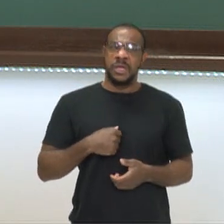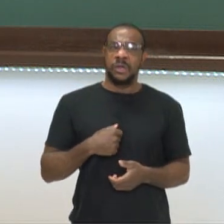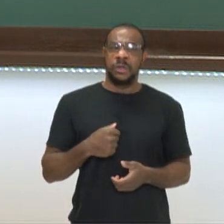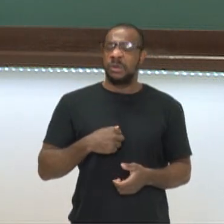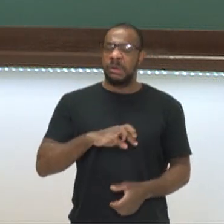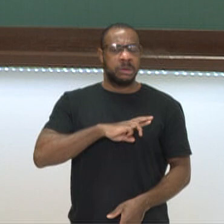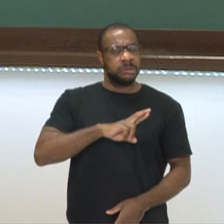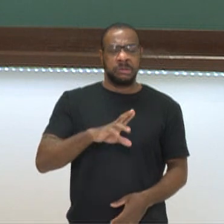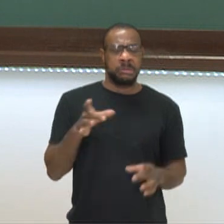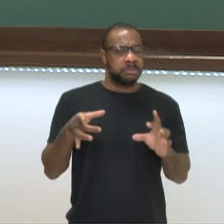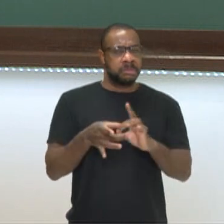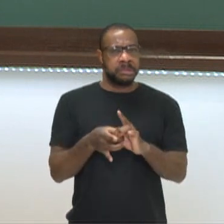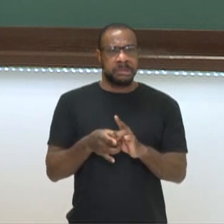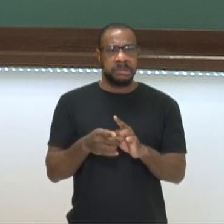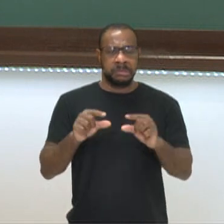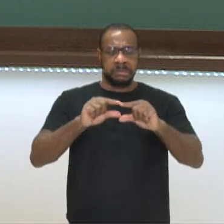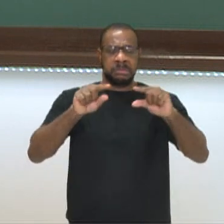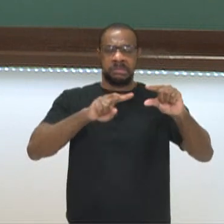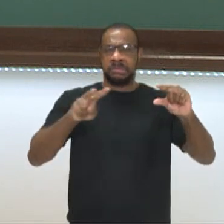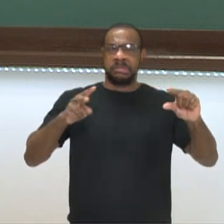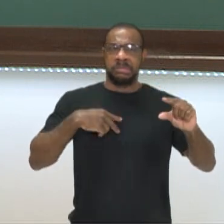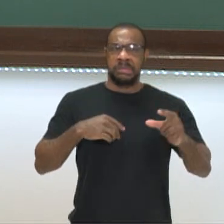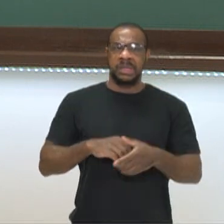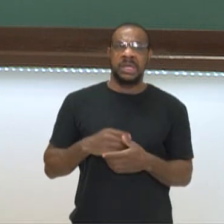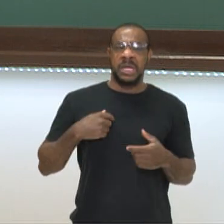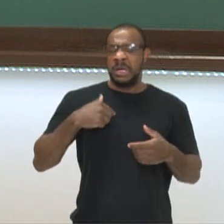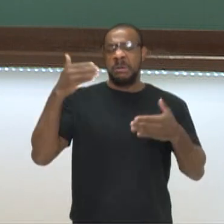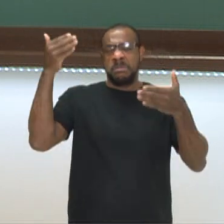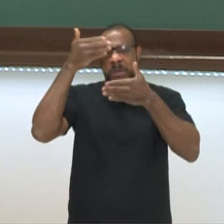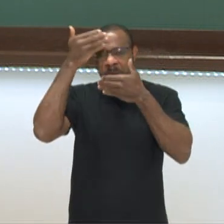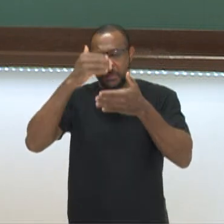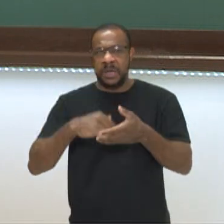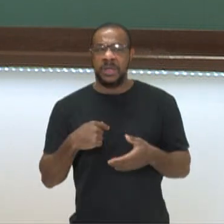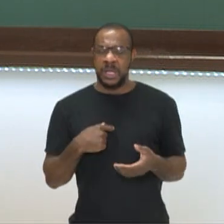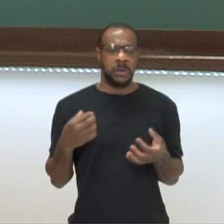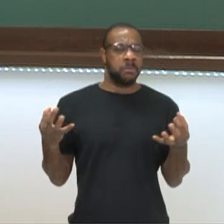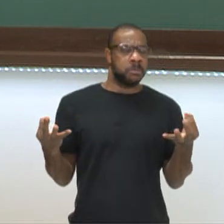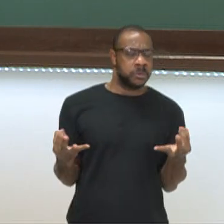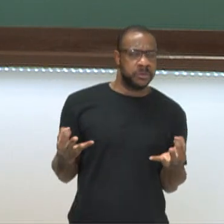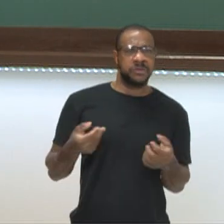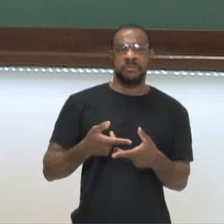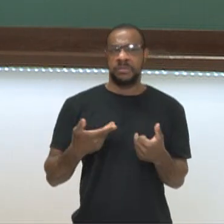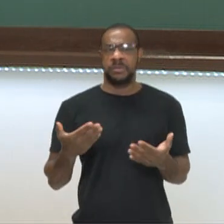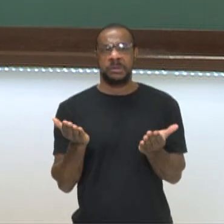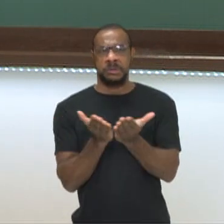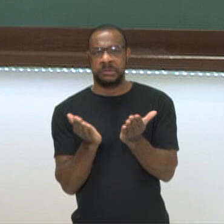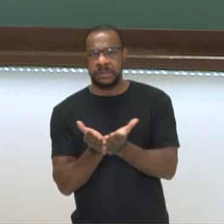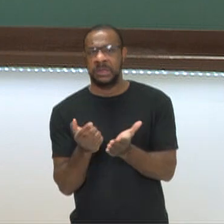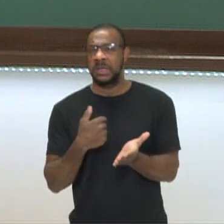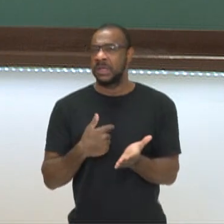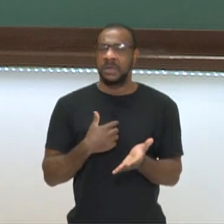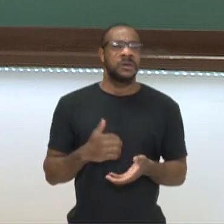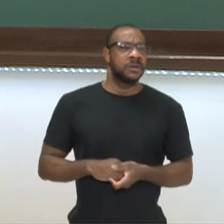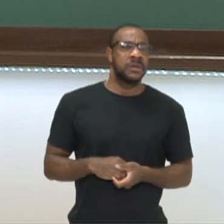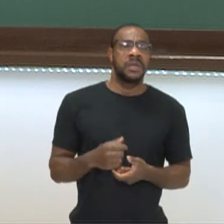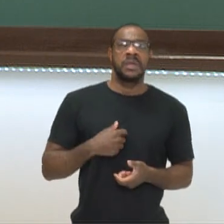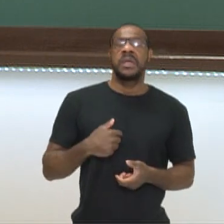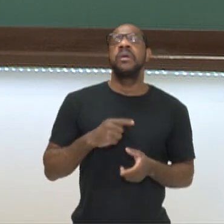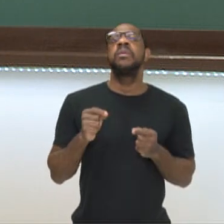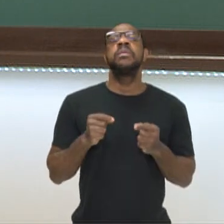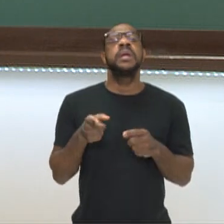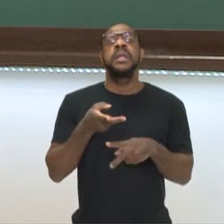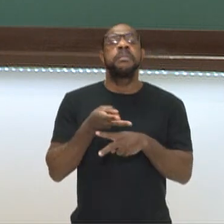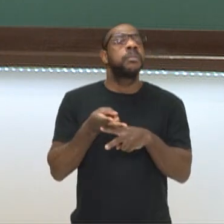me considero hindu, eu me considero muçulmano, eu me considero judeu e cristão, ou seja, ele buscava o que há de